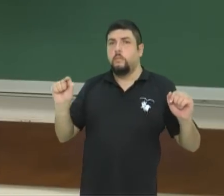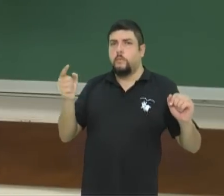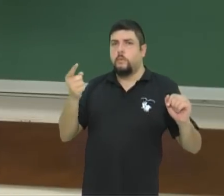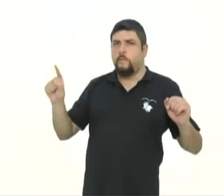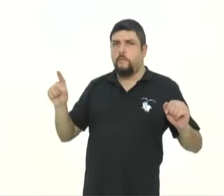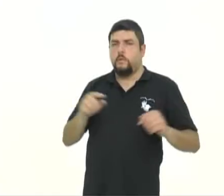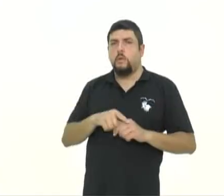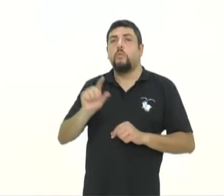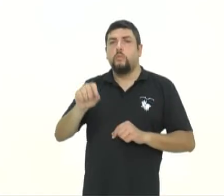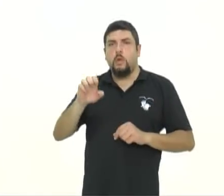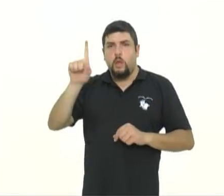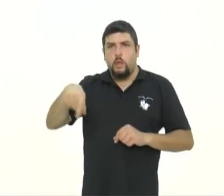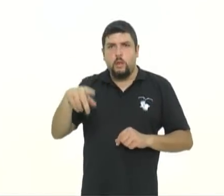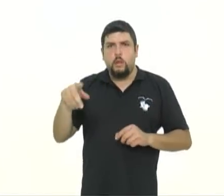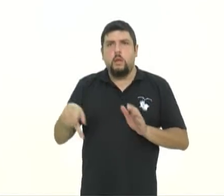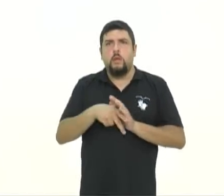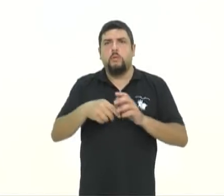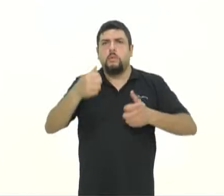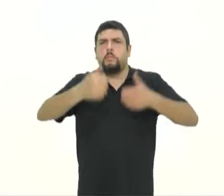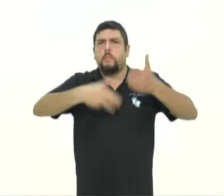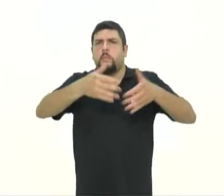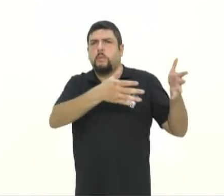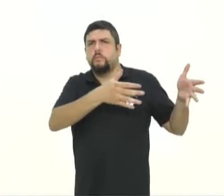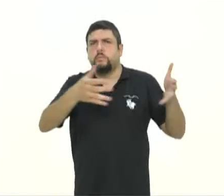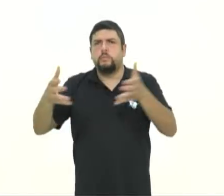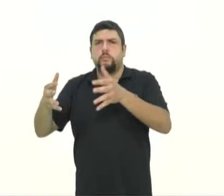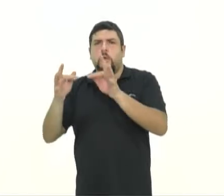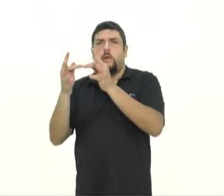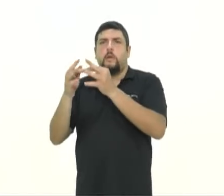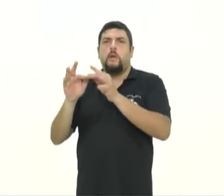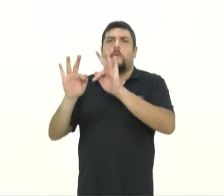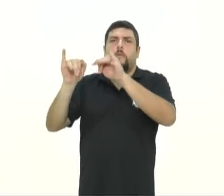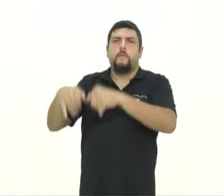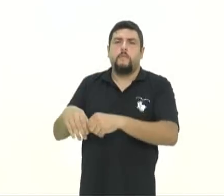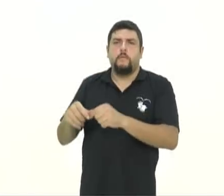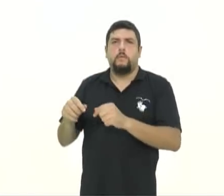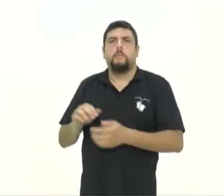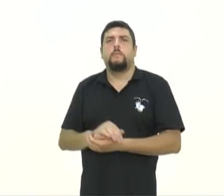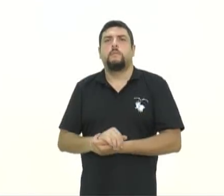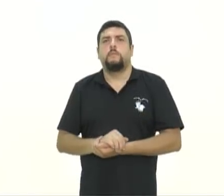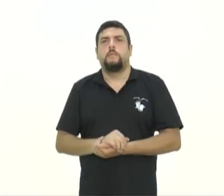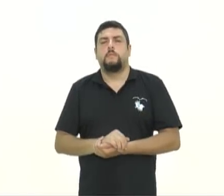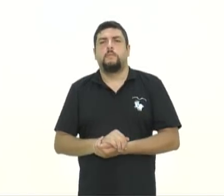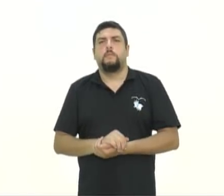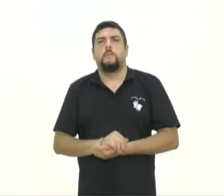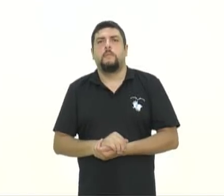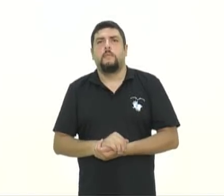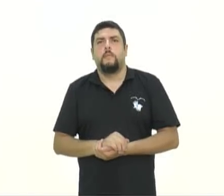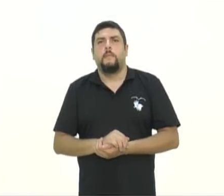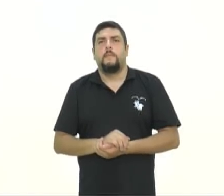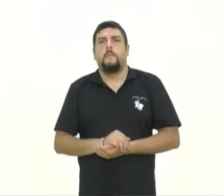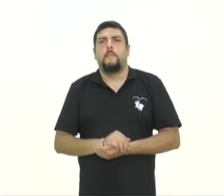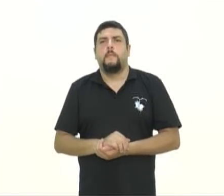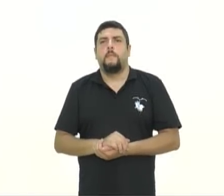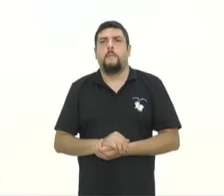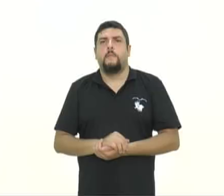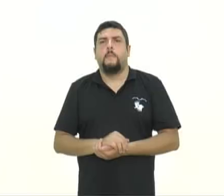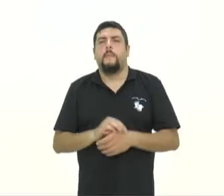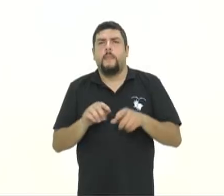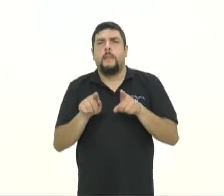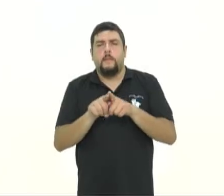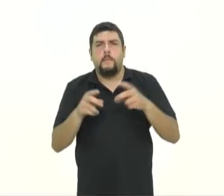final. Na sequência, letra maiúscula, era filho do titã Jápeto com a Oceane de Ásia. Ponto final de